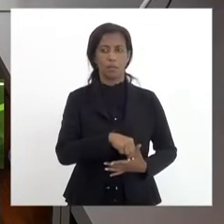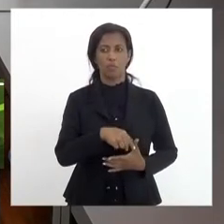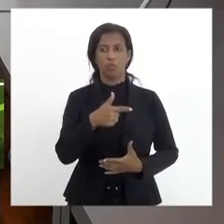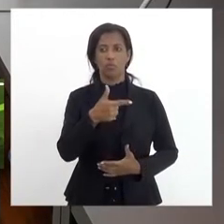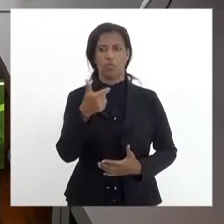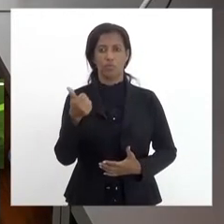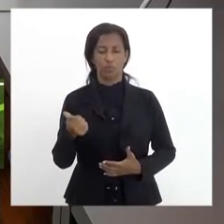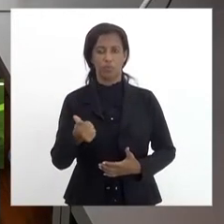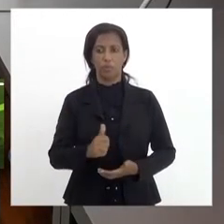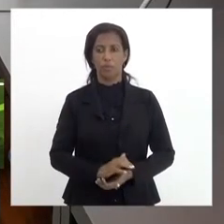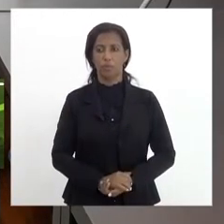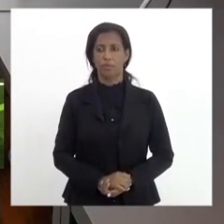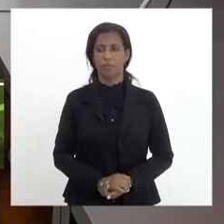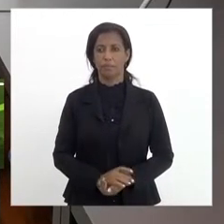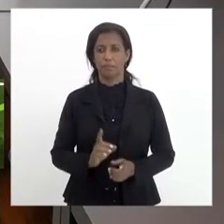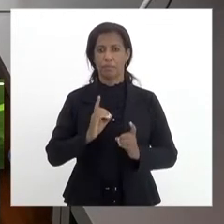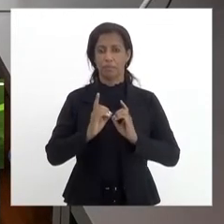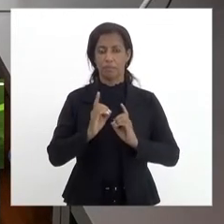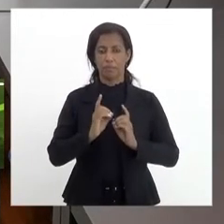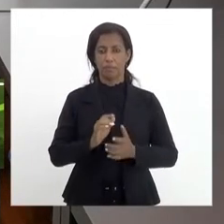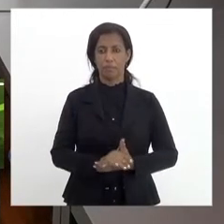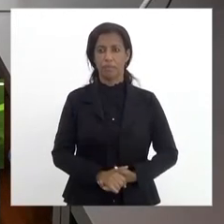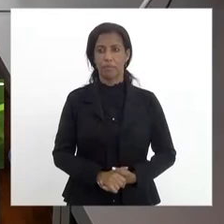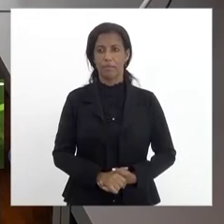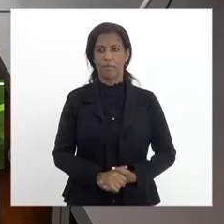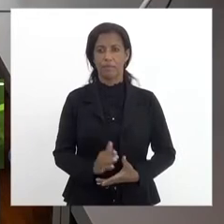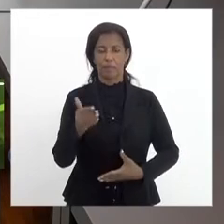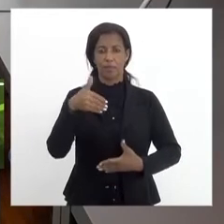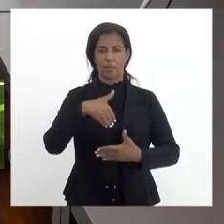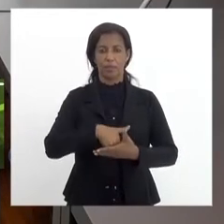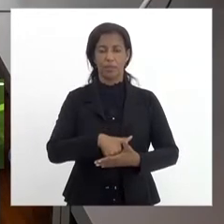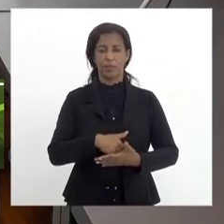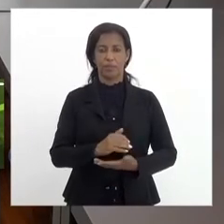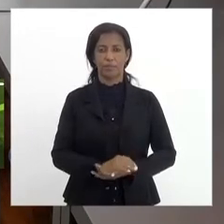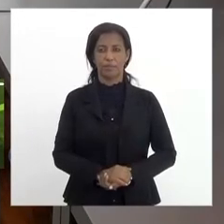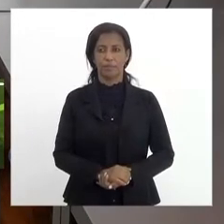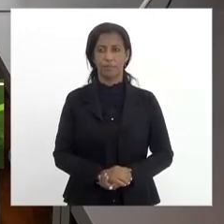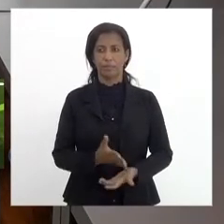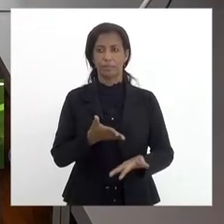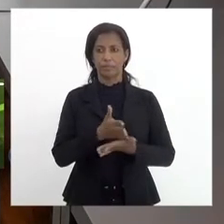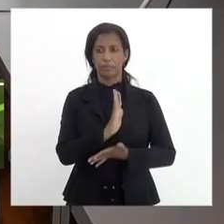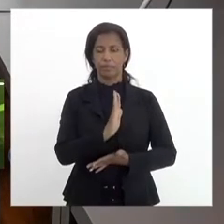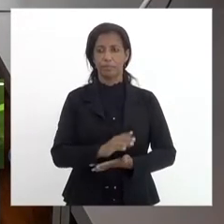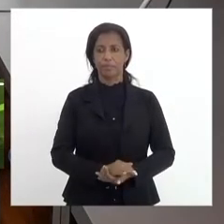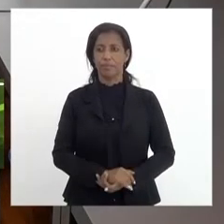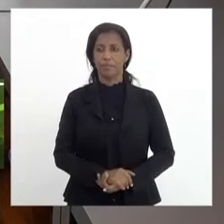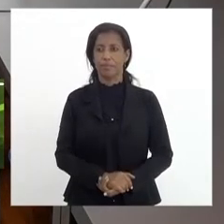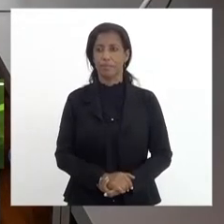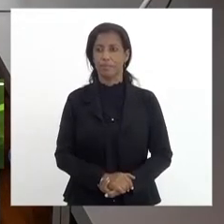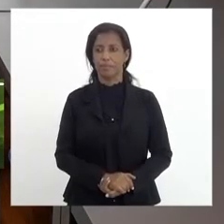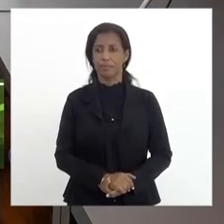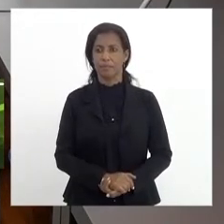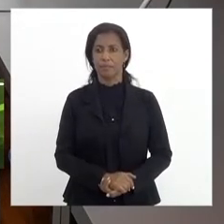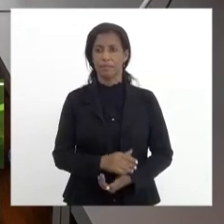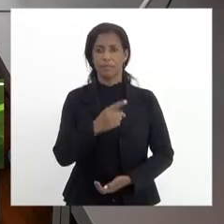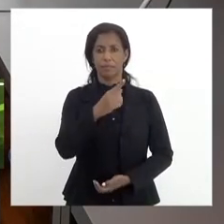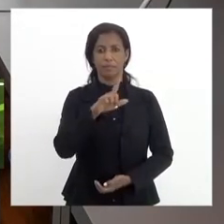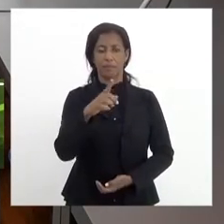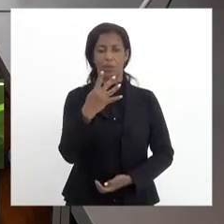21. Em discussão, em votação, aprovado. Projeto de